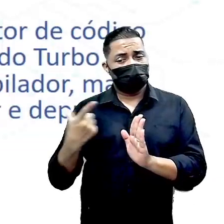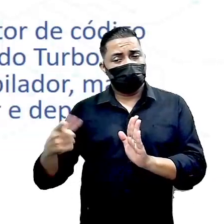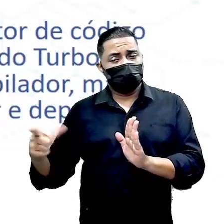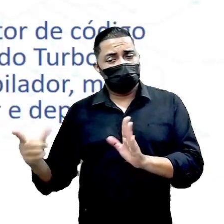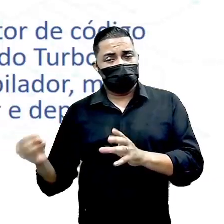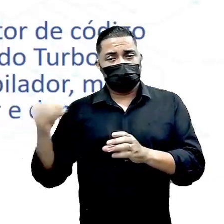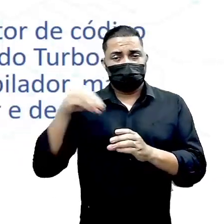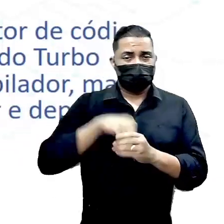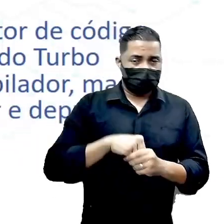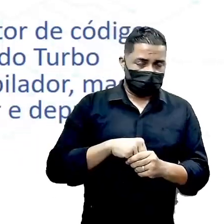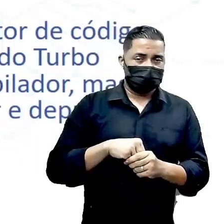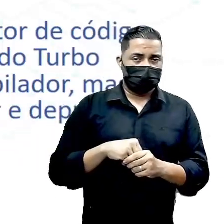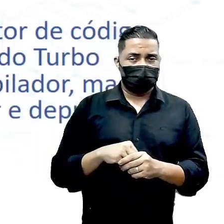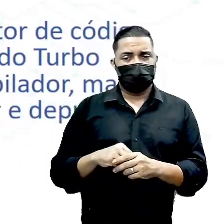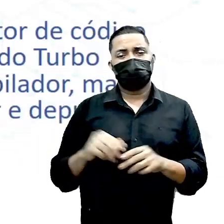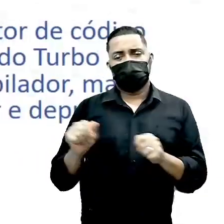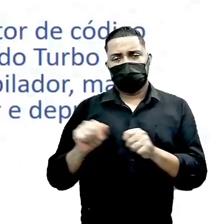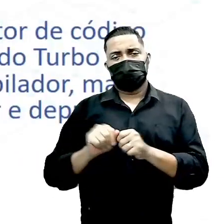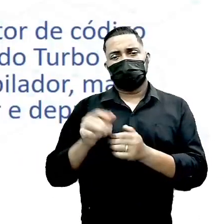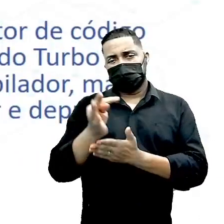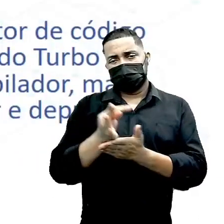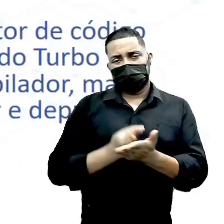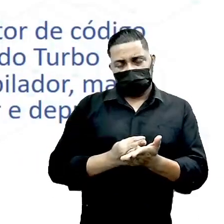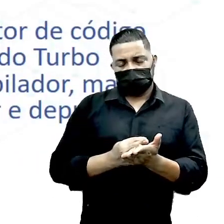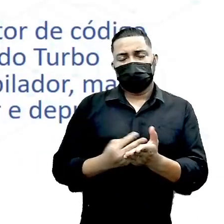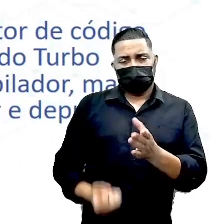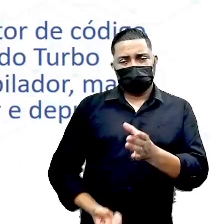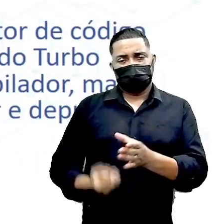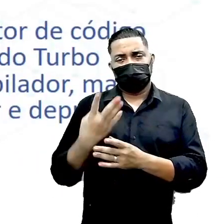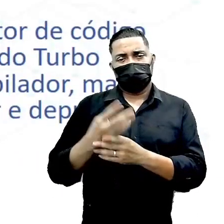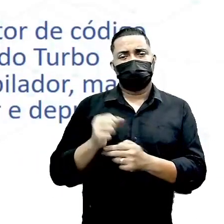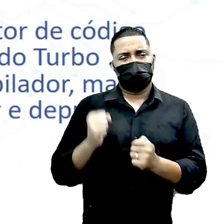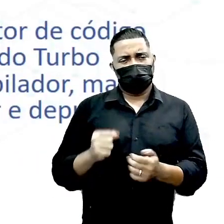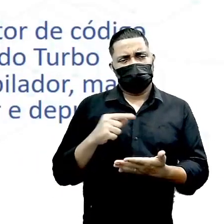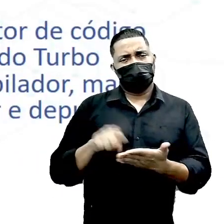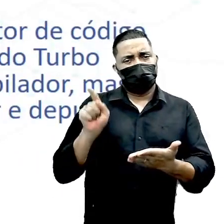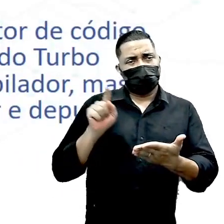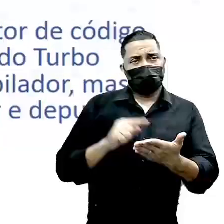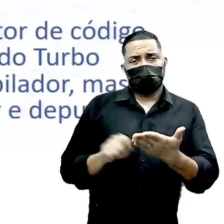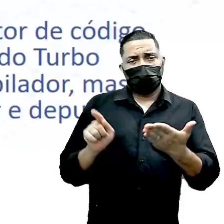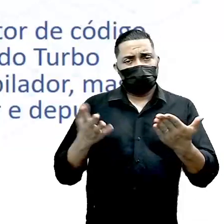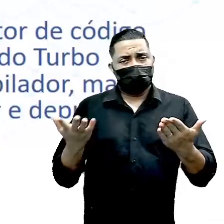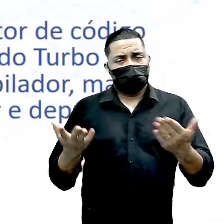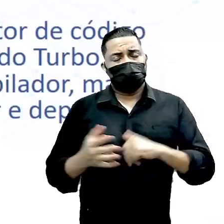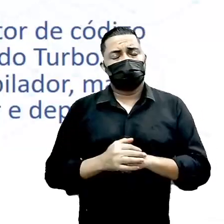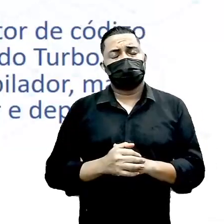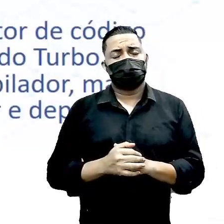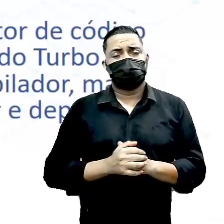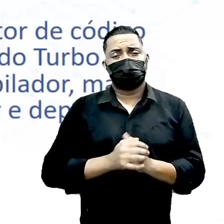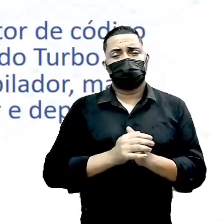embutidos nela, né? O editor de texto, ele vai editar o texto, pode ter ali um corretor, um